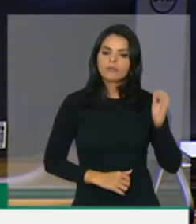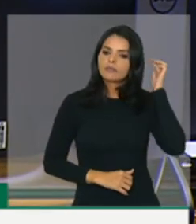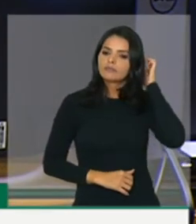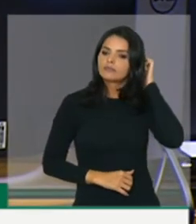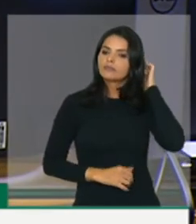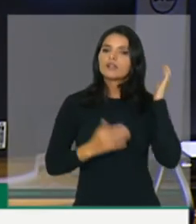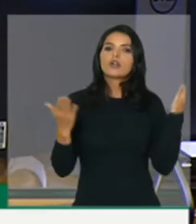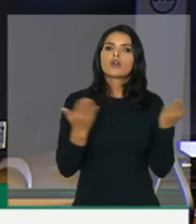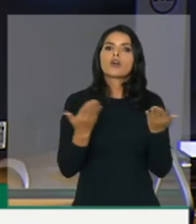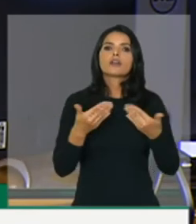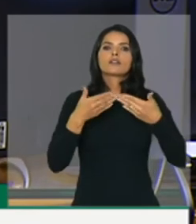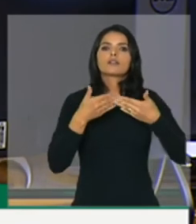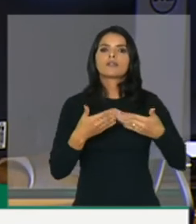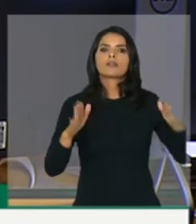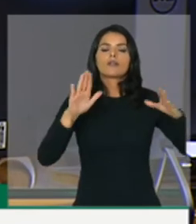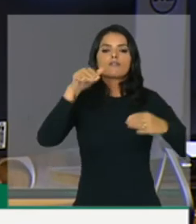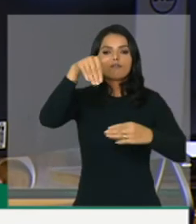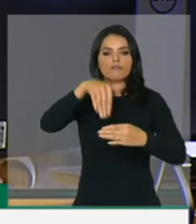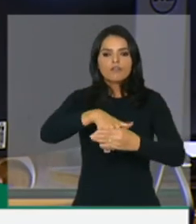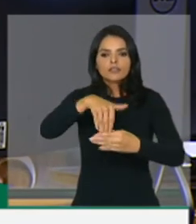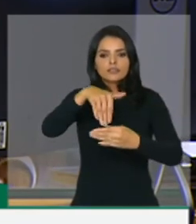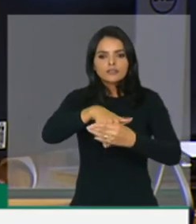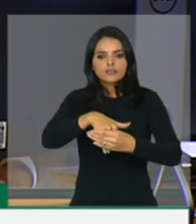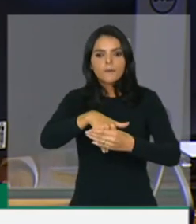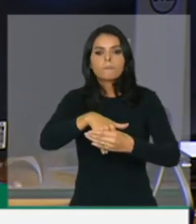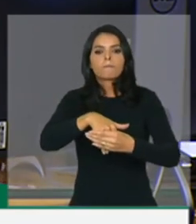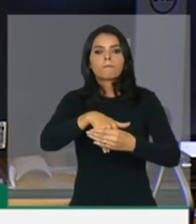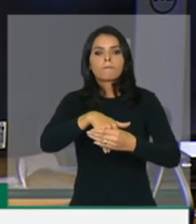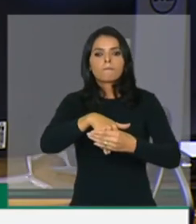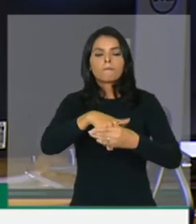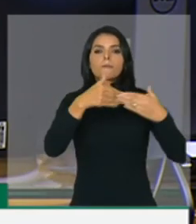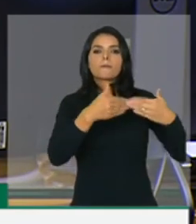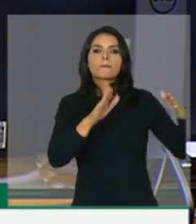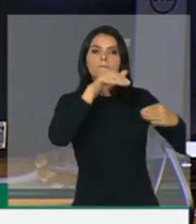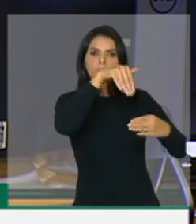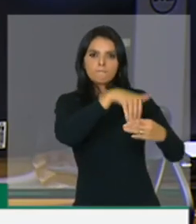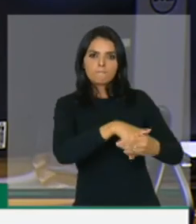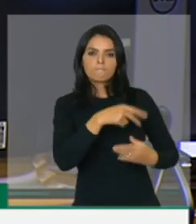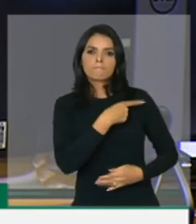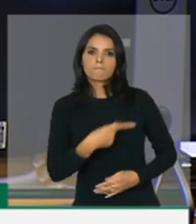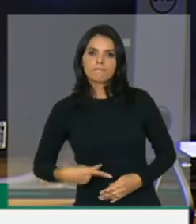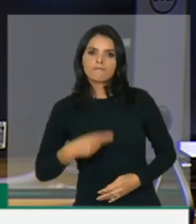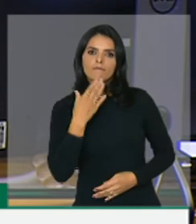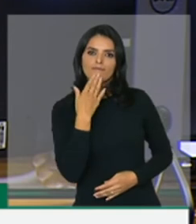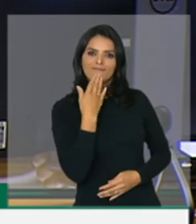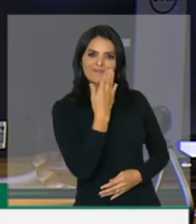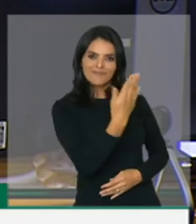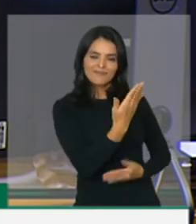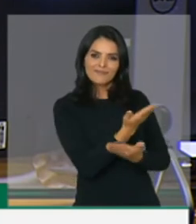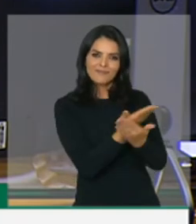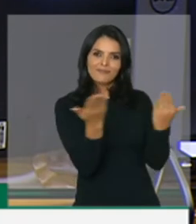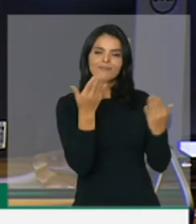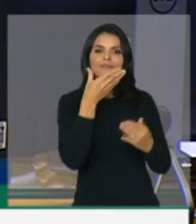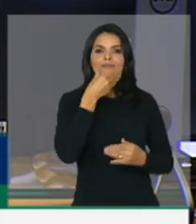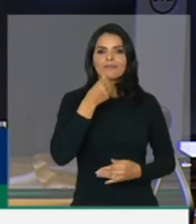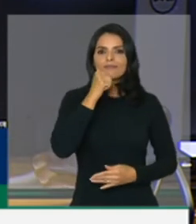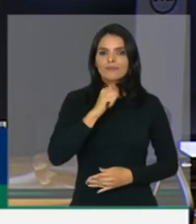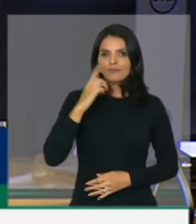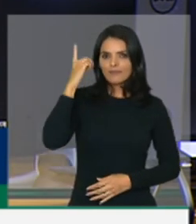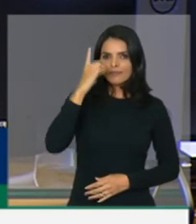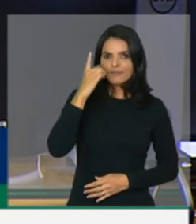Em votação, está iniciada a votação. A presidência solicita às senhoras deputadas e aos